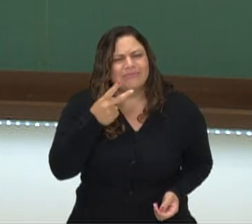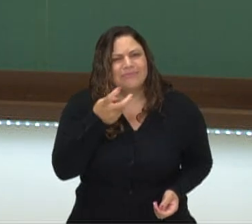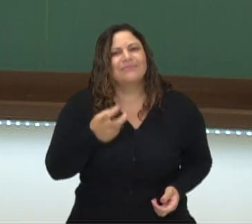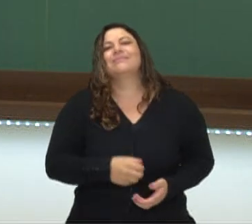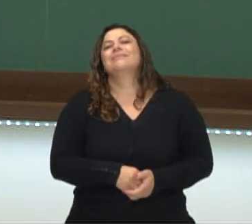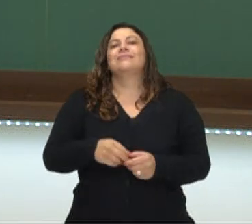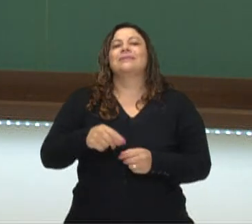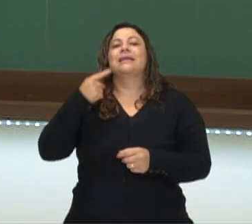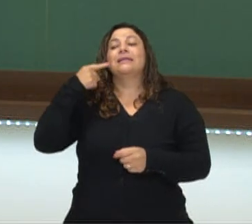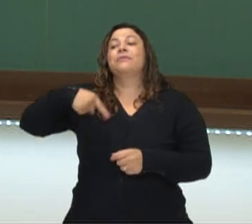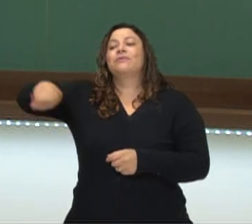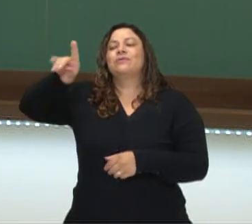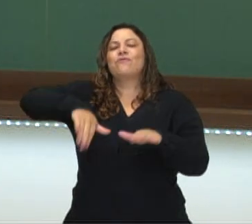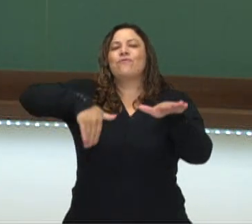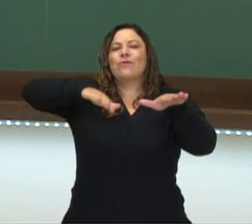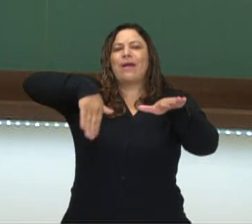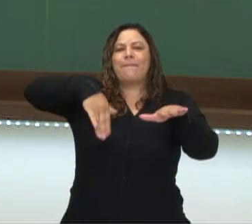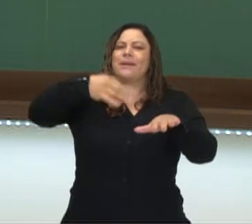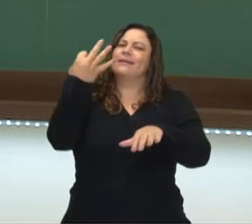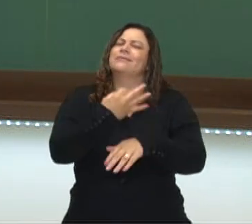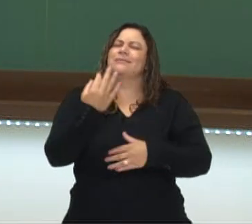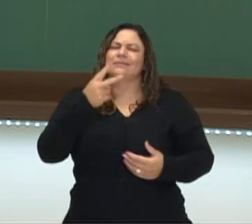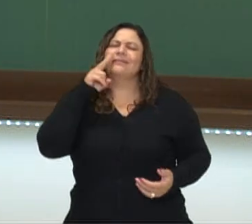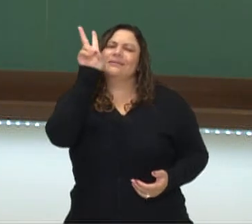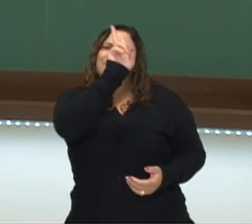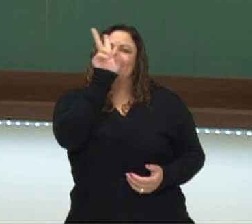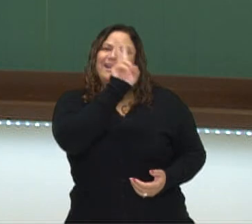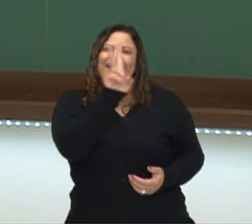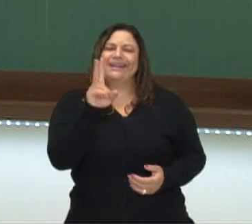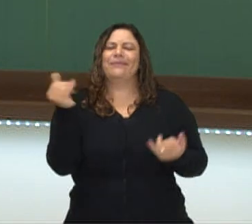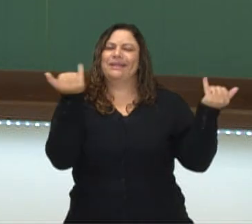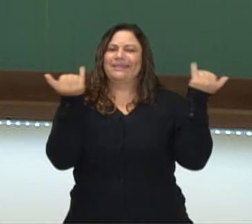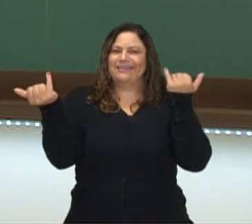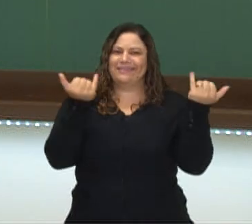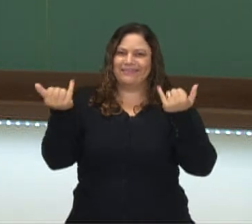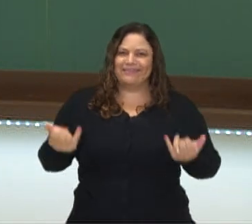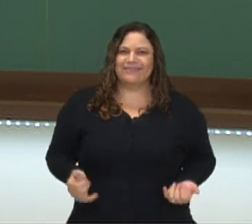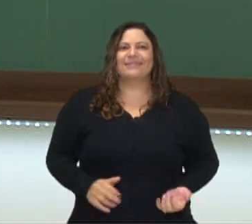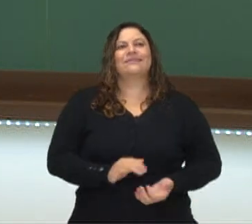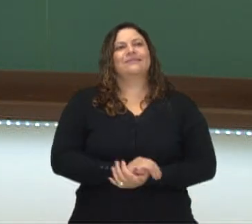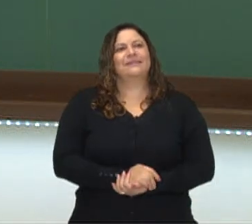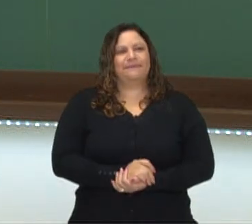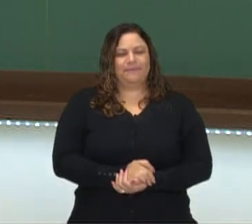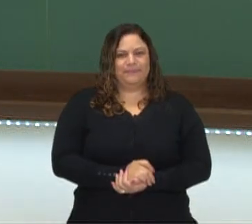for à praia, com certeza você vai se lembrar dessas informações.